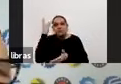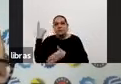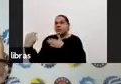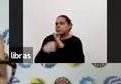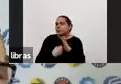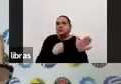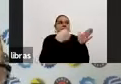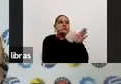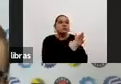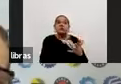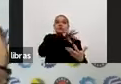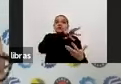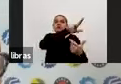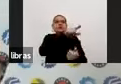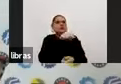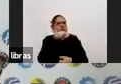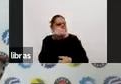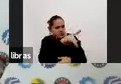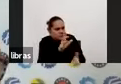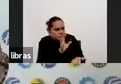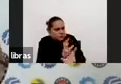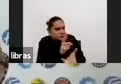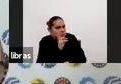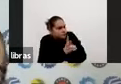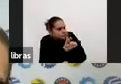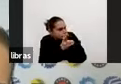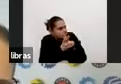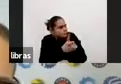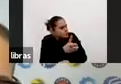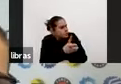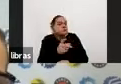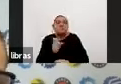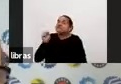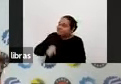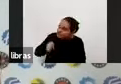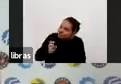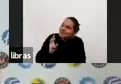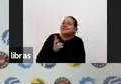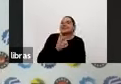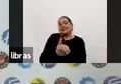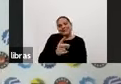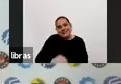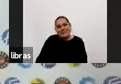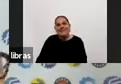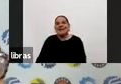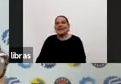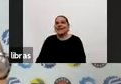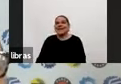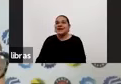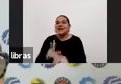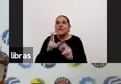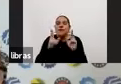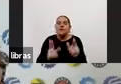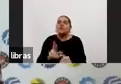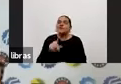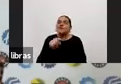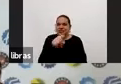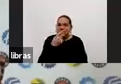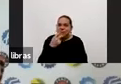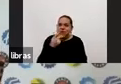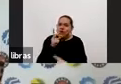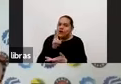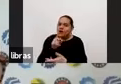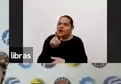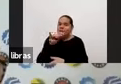esse pessoal não para? Eu falei, pois é, que bom que eles não param. É como você falou, Jaque, que se torne uma constante, né?